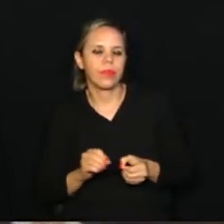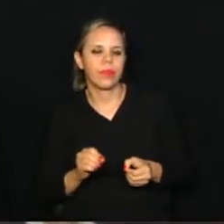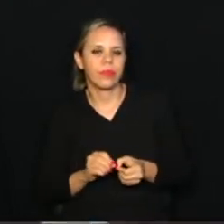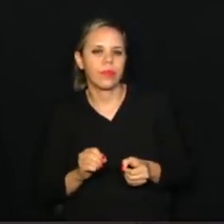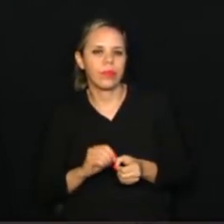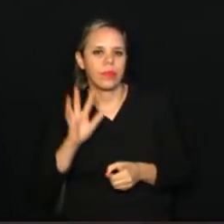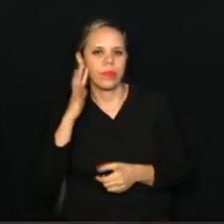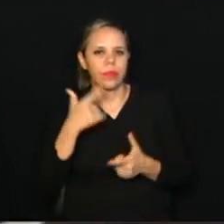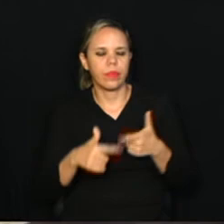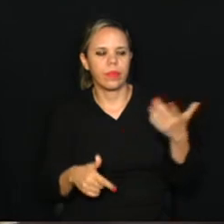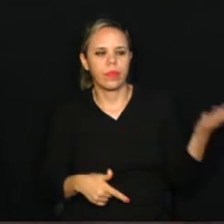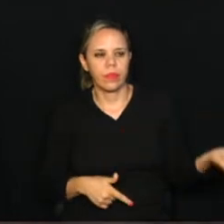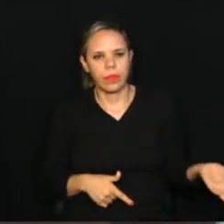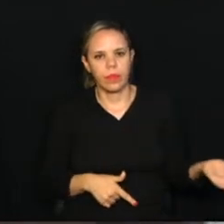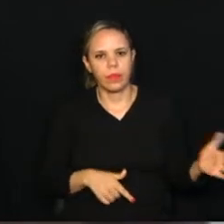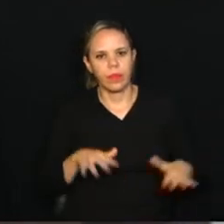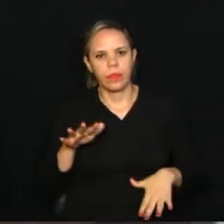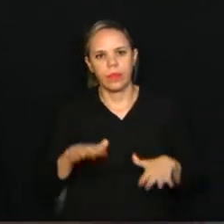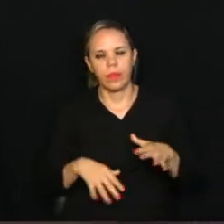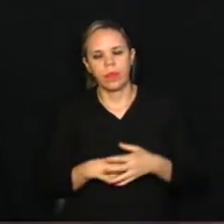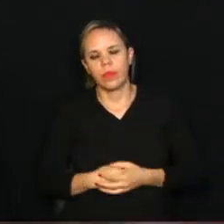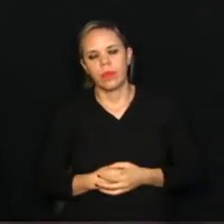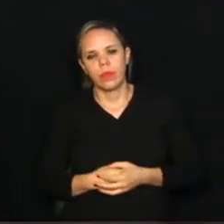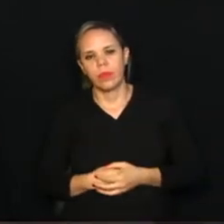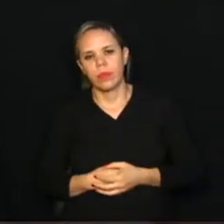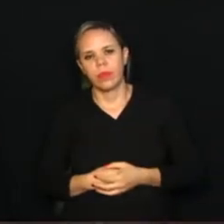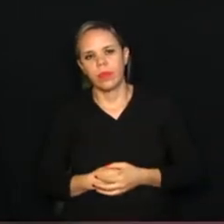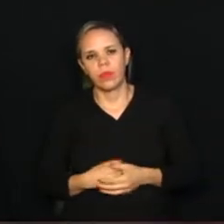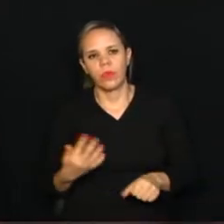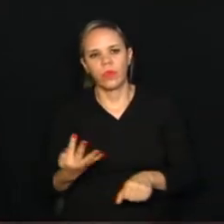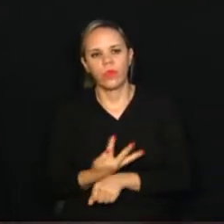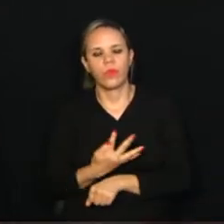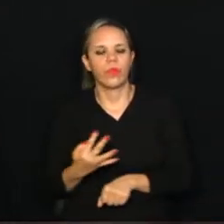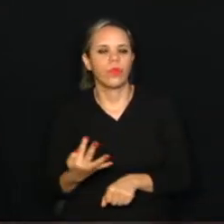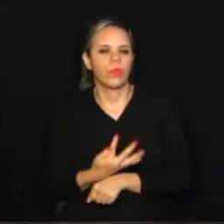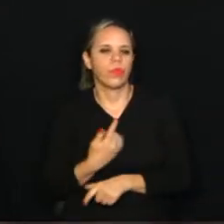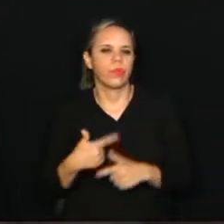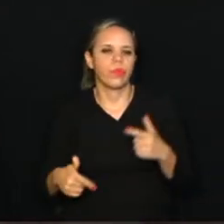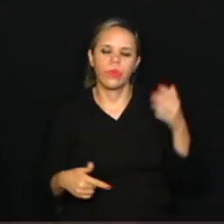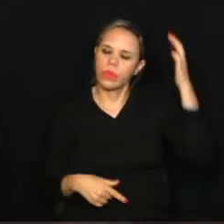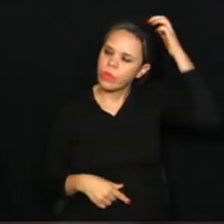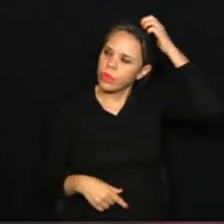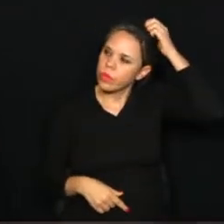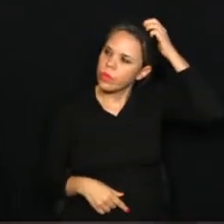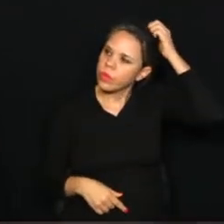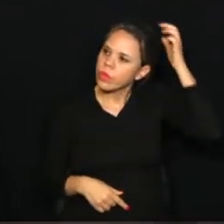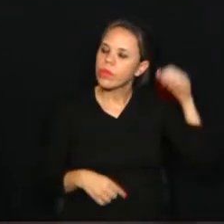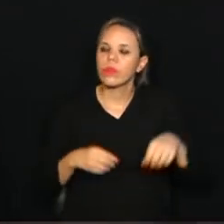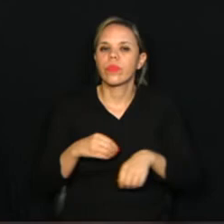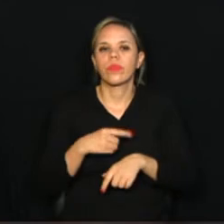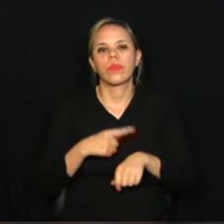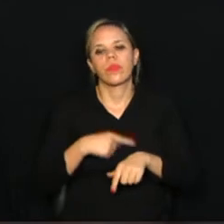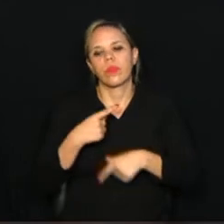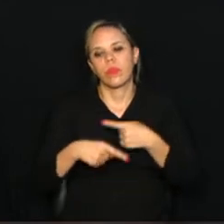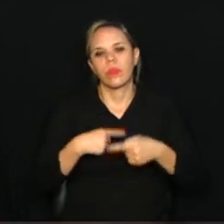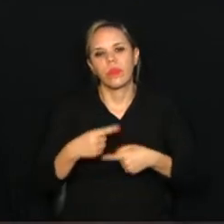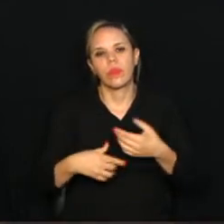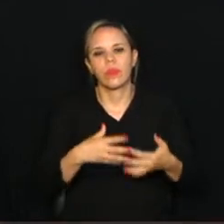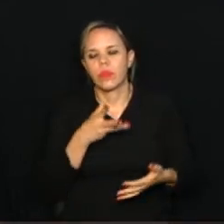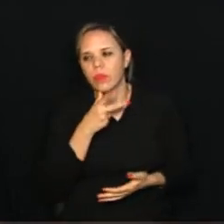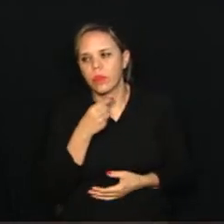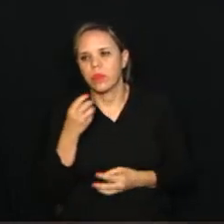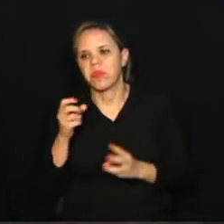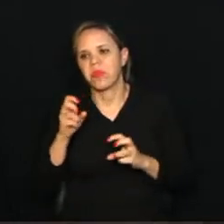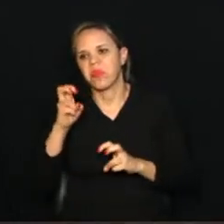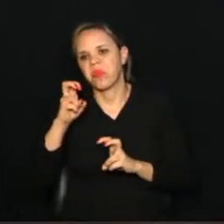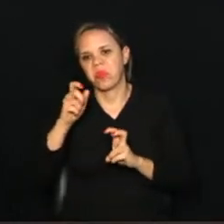resolver o problema, muitas vezes ou está sufocado ou tem algum problema e acaba passando o tempo, 3, 4, 5